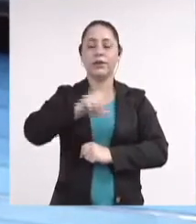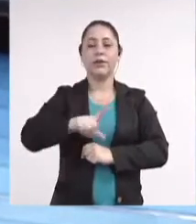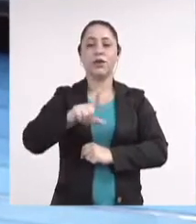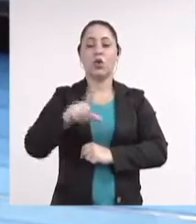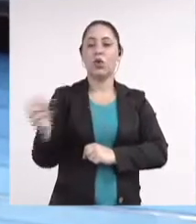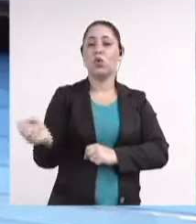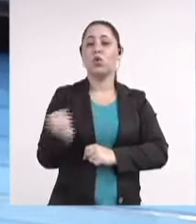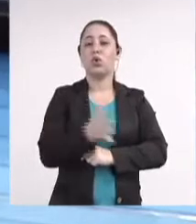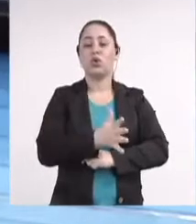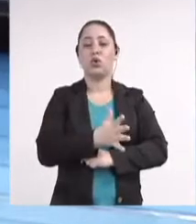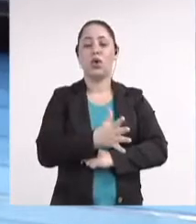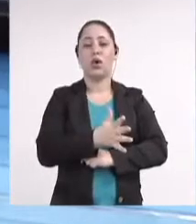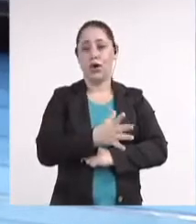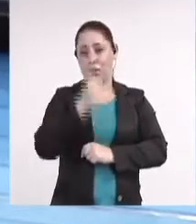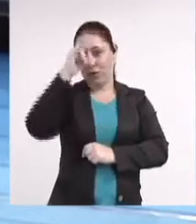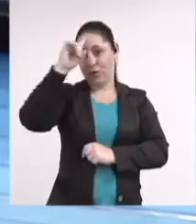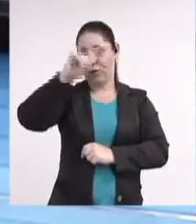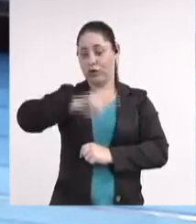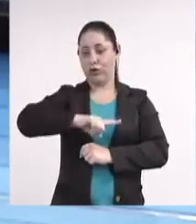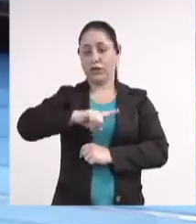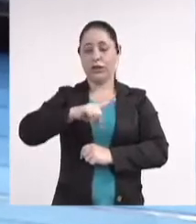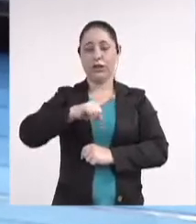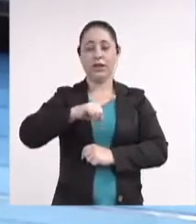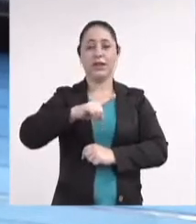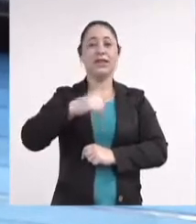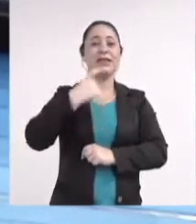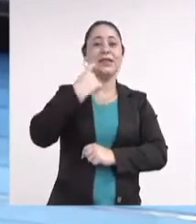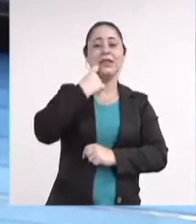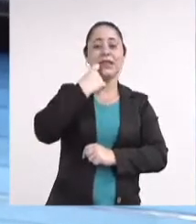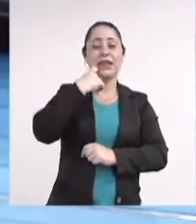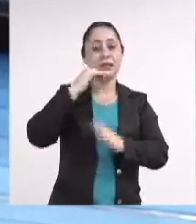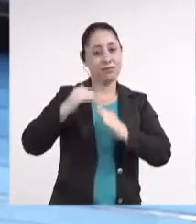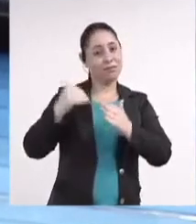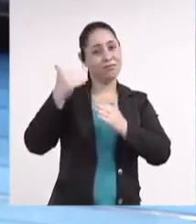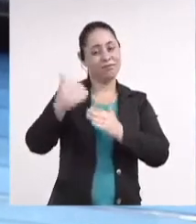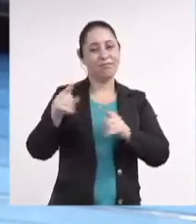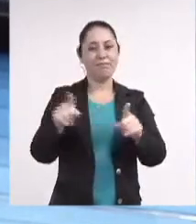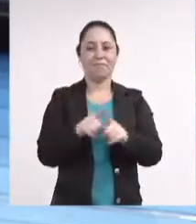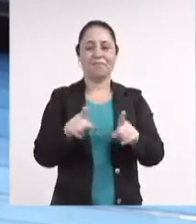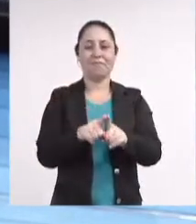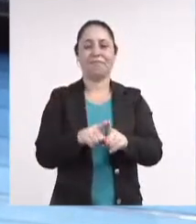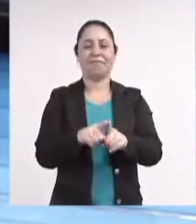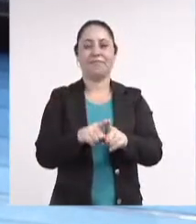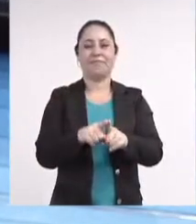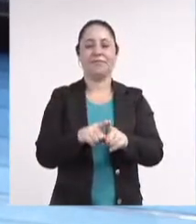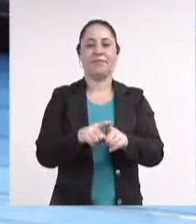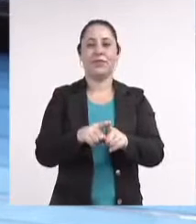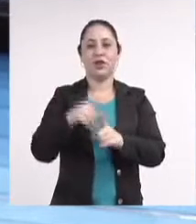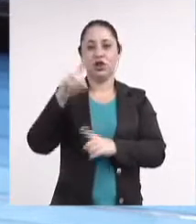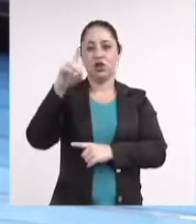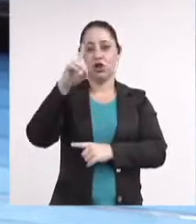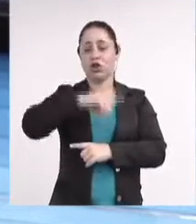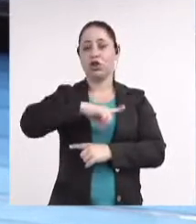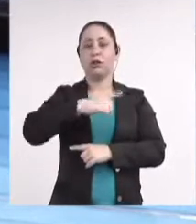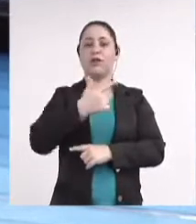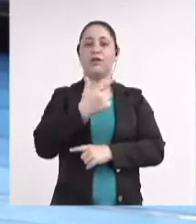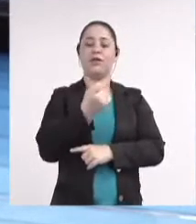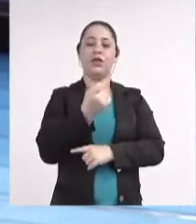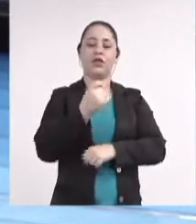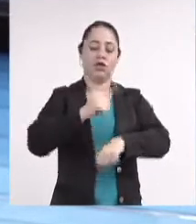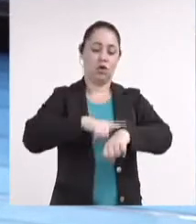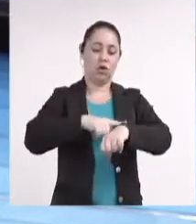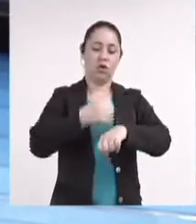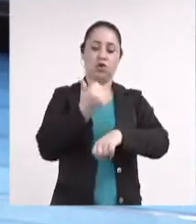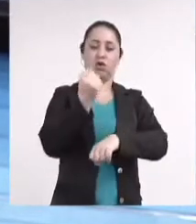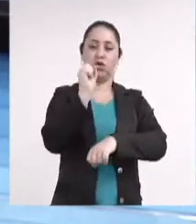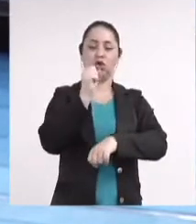novo entra no ar aqui na TV Alemes na sexta-feira, então já vai colocando aí na agenda. Ele estreia na sexta-feira, dia 20, às 18